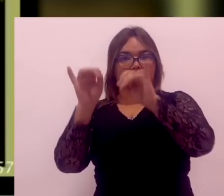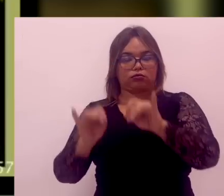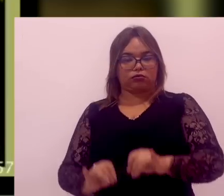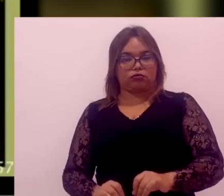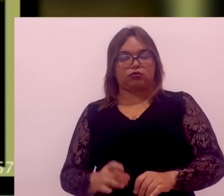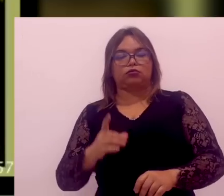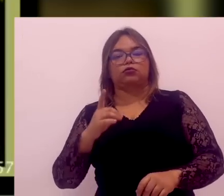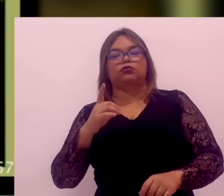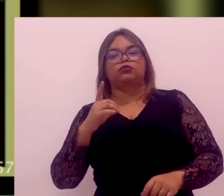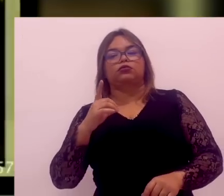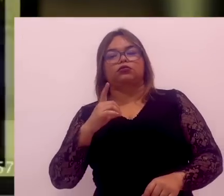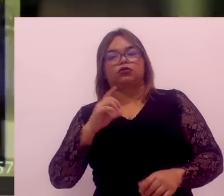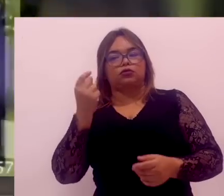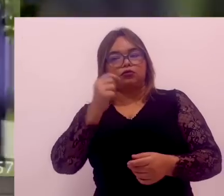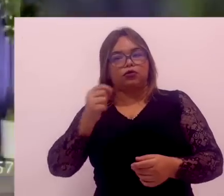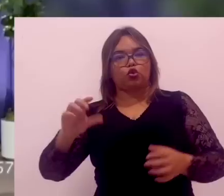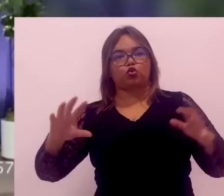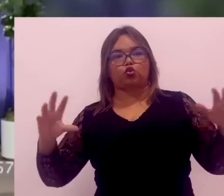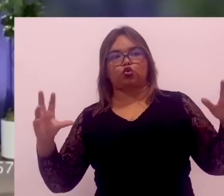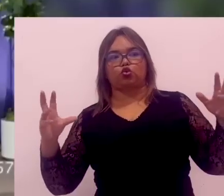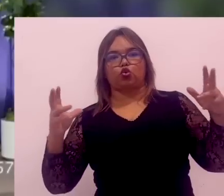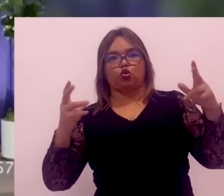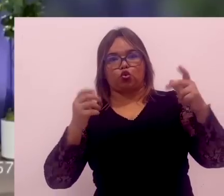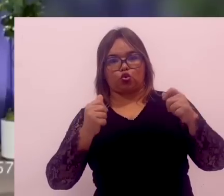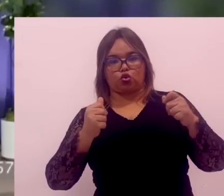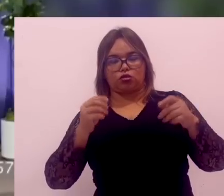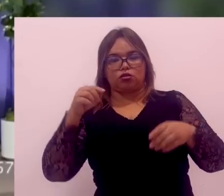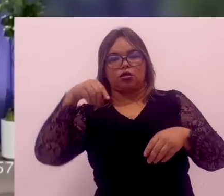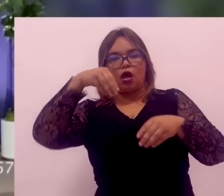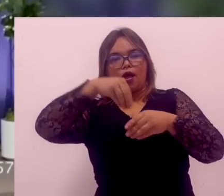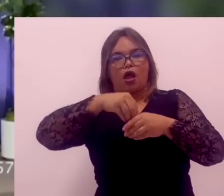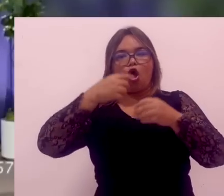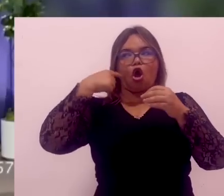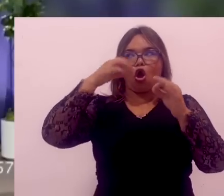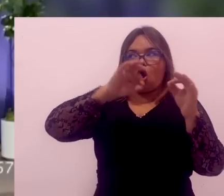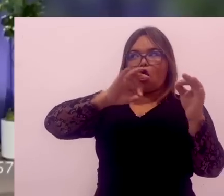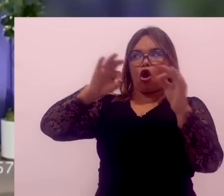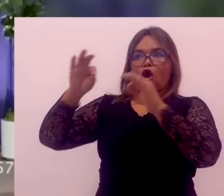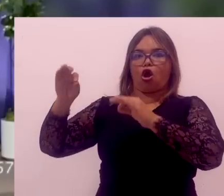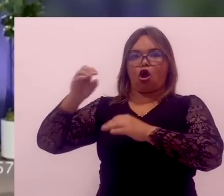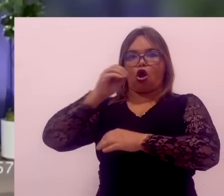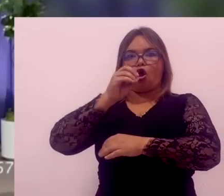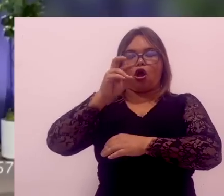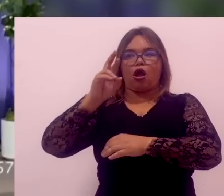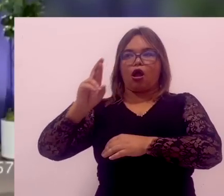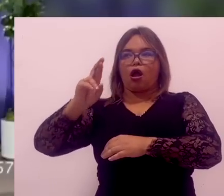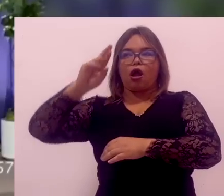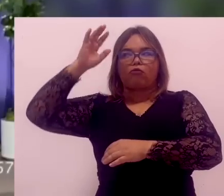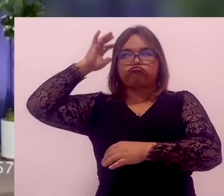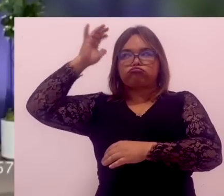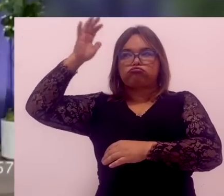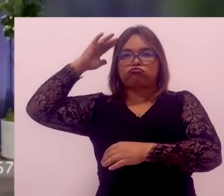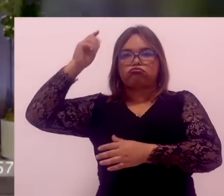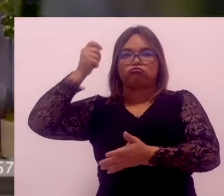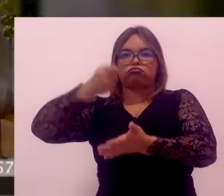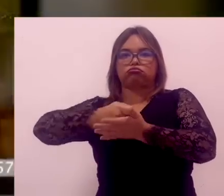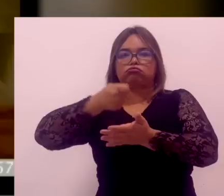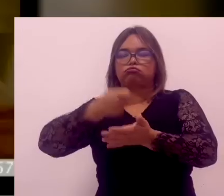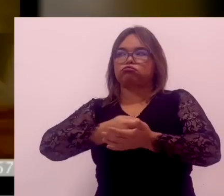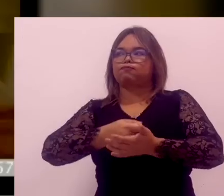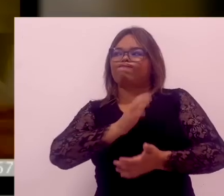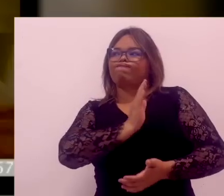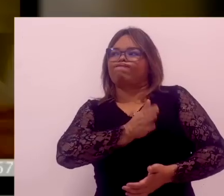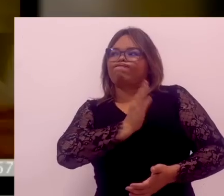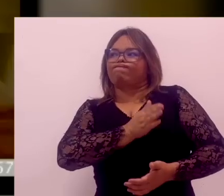Que cada um examine a sua obrigação e a renove no seu coração. Então, o culto acontece na direção do Oriente, o que a